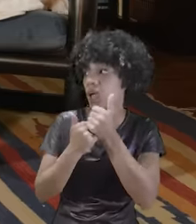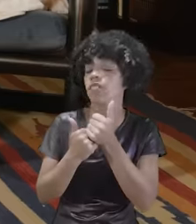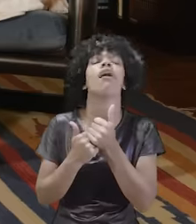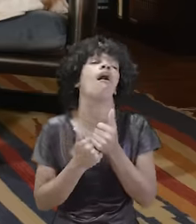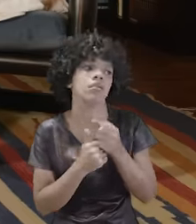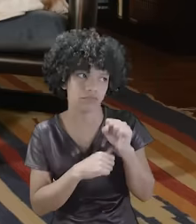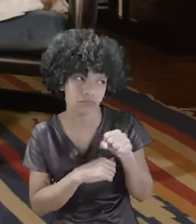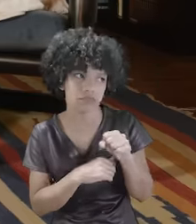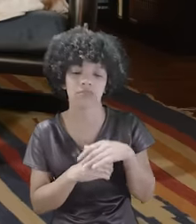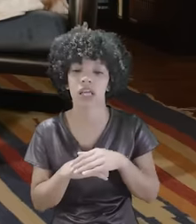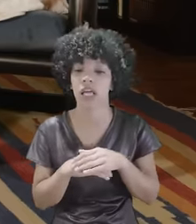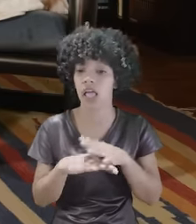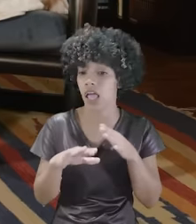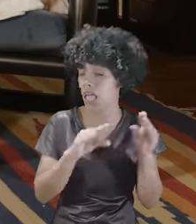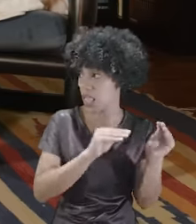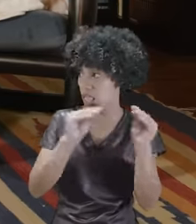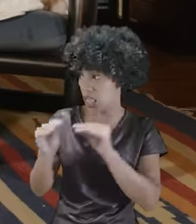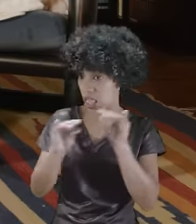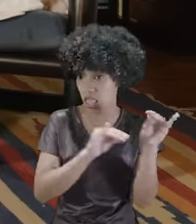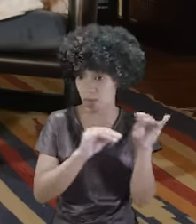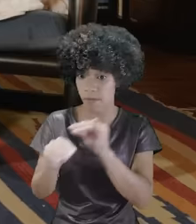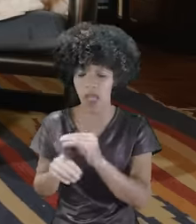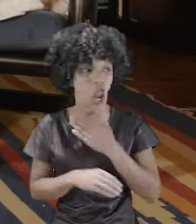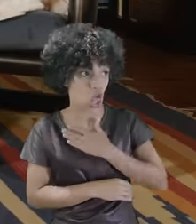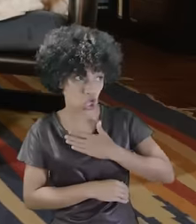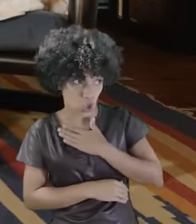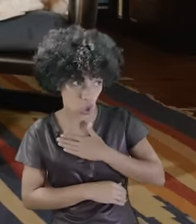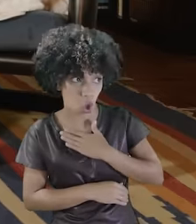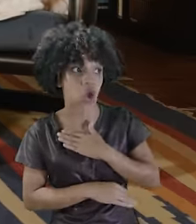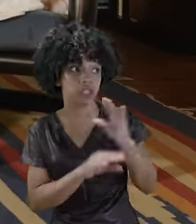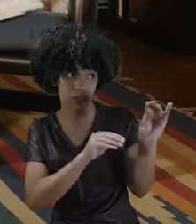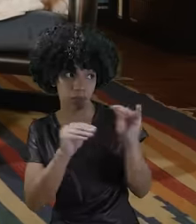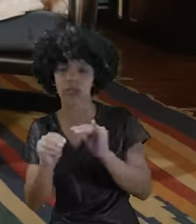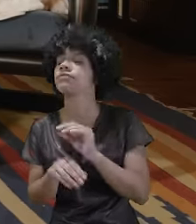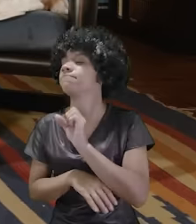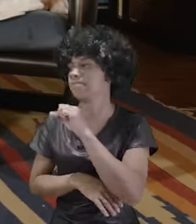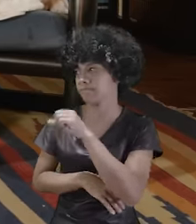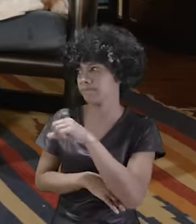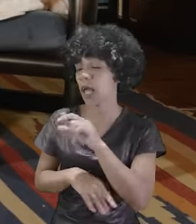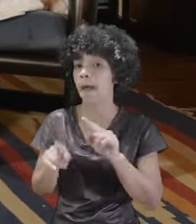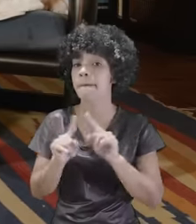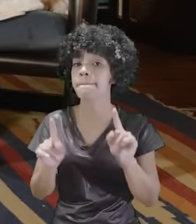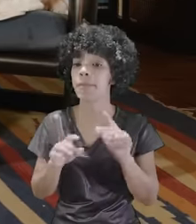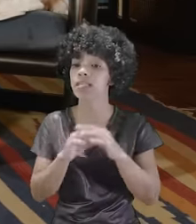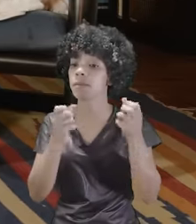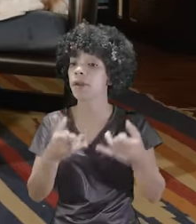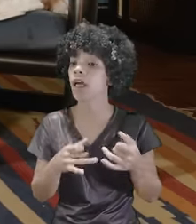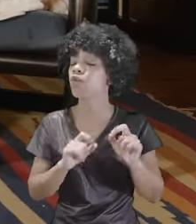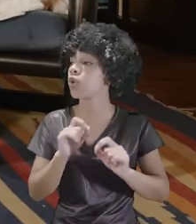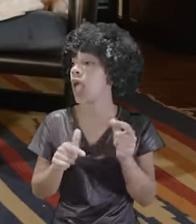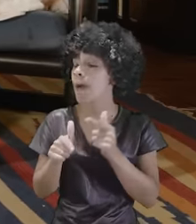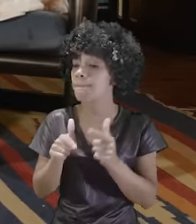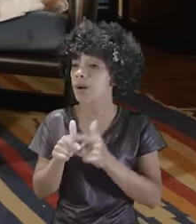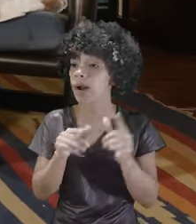tá Imigrantes tá bom Imigrantes ele gosta dos imigrantes imigrantes mas ele falava